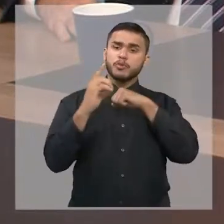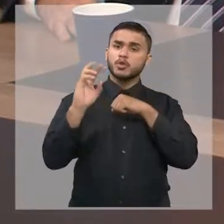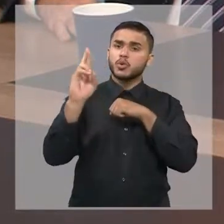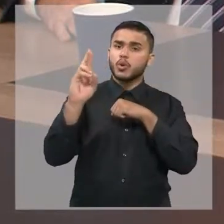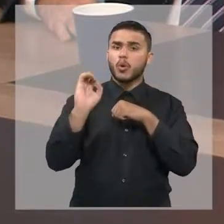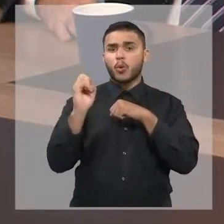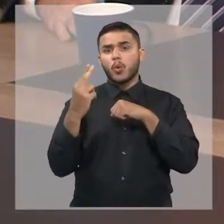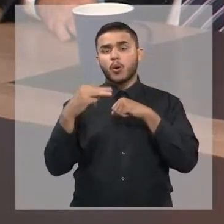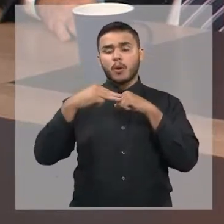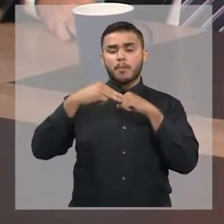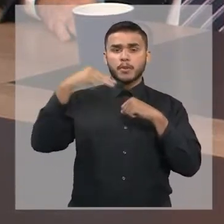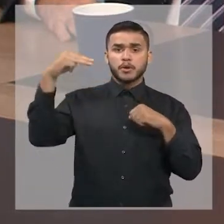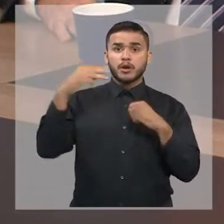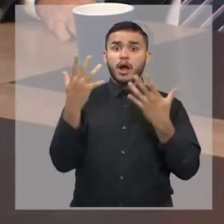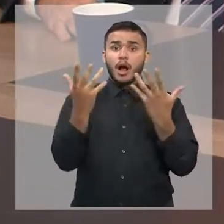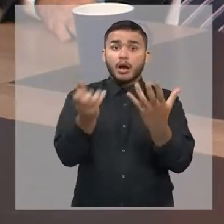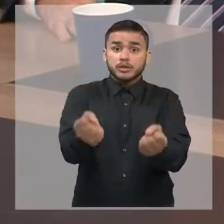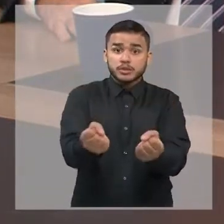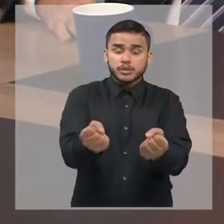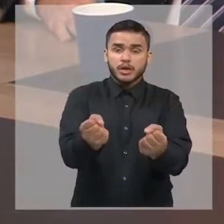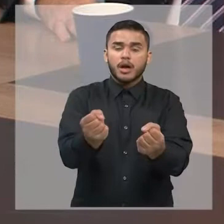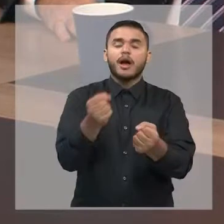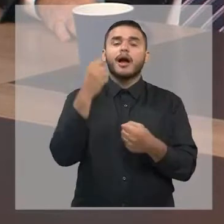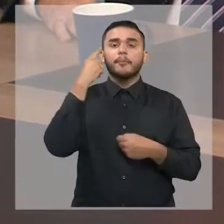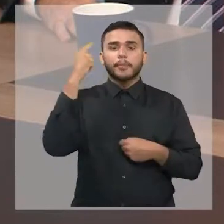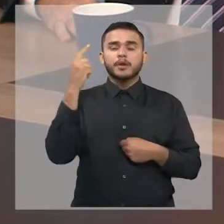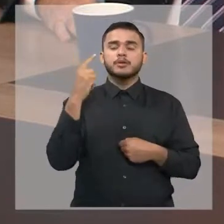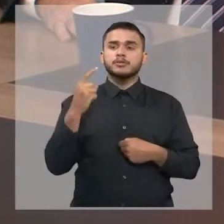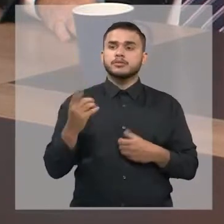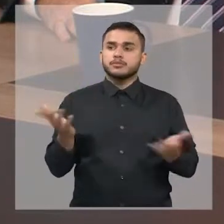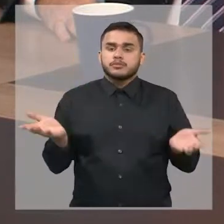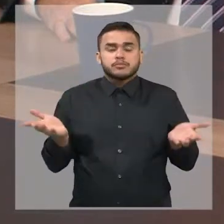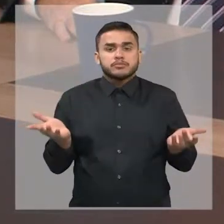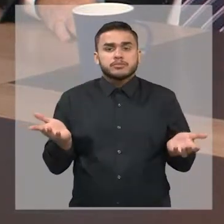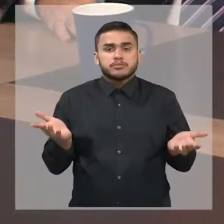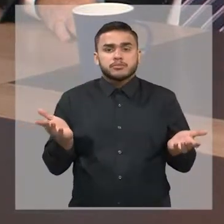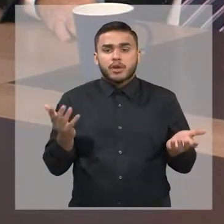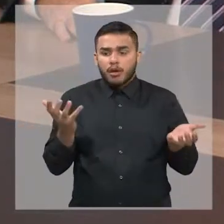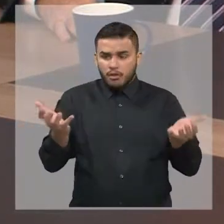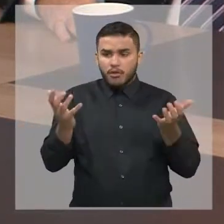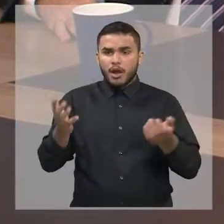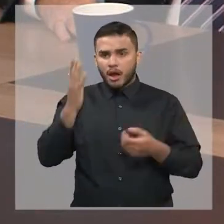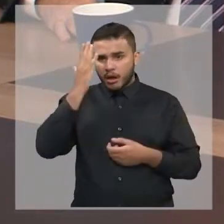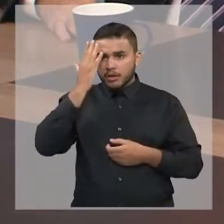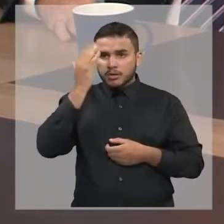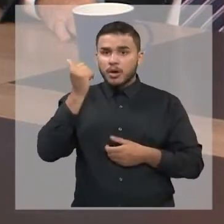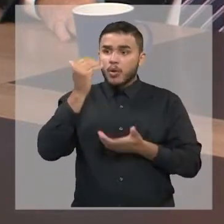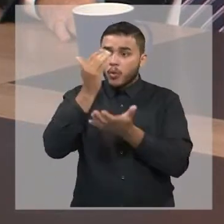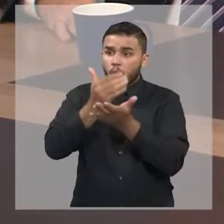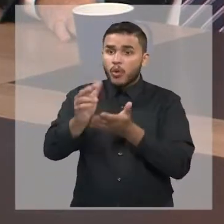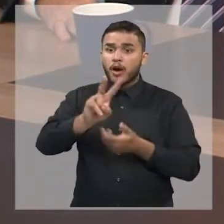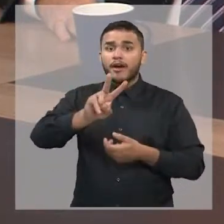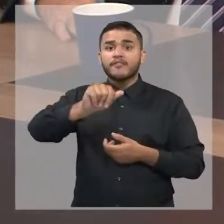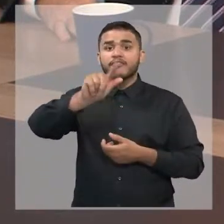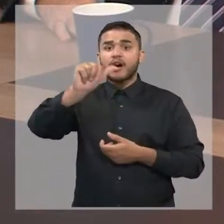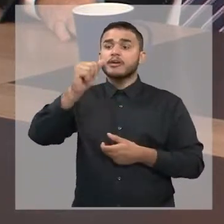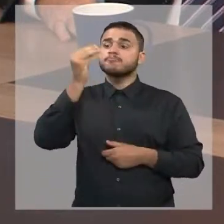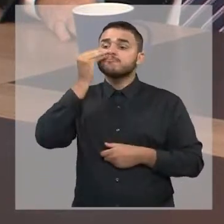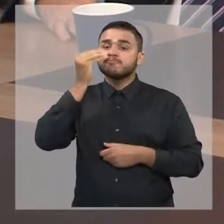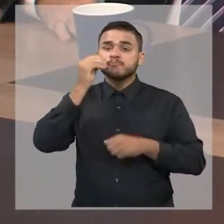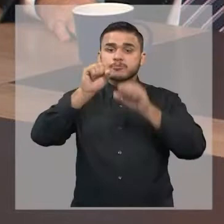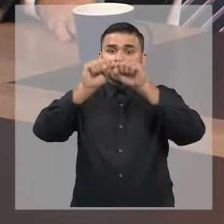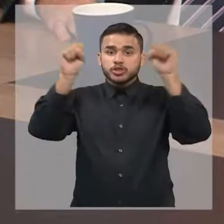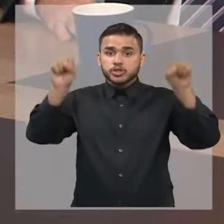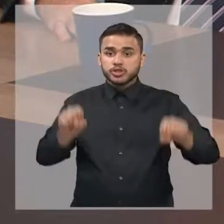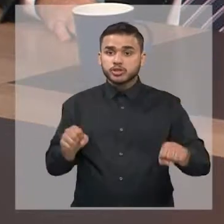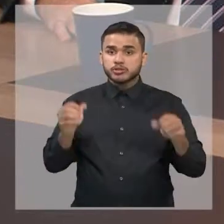de serem inquiridos pelos professores, e quando eles foram entrar no sistema, né,